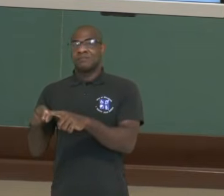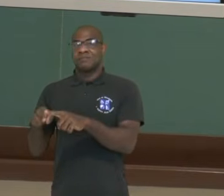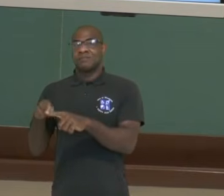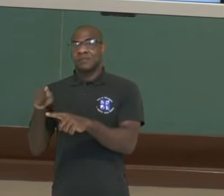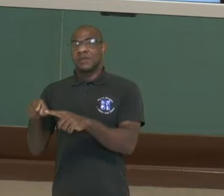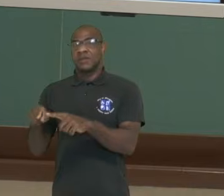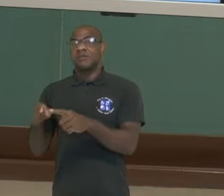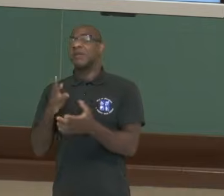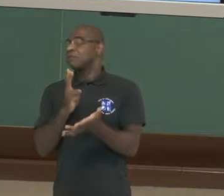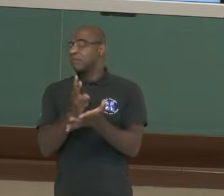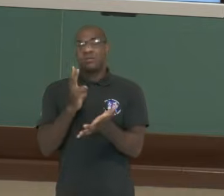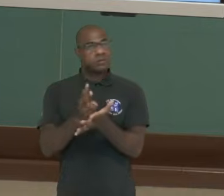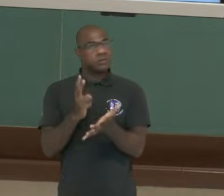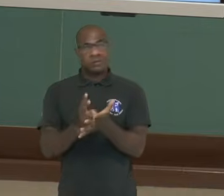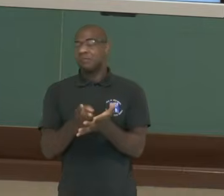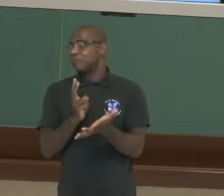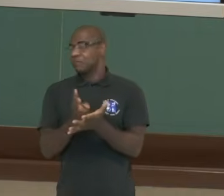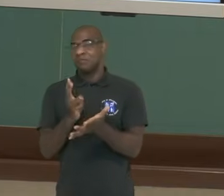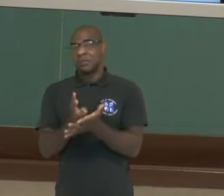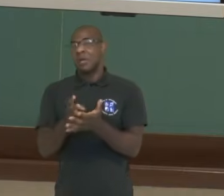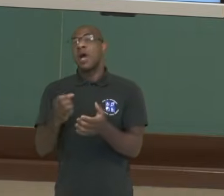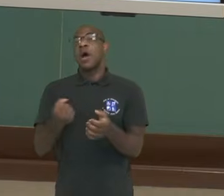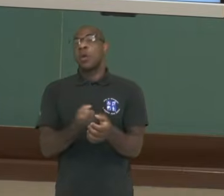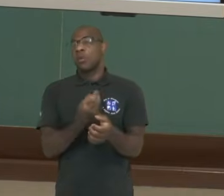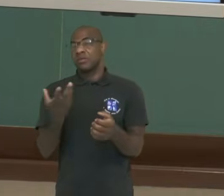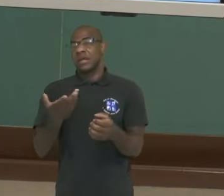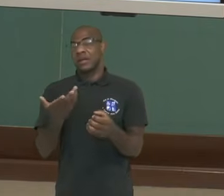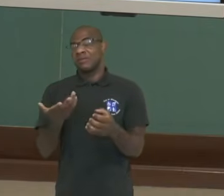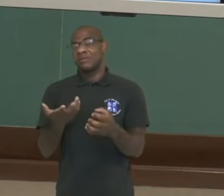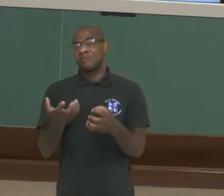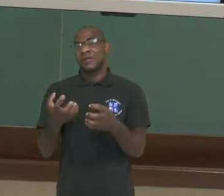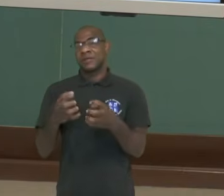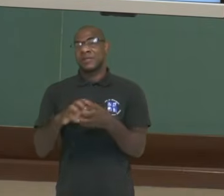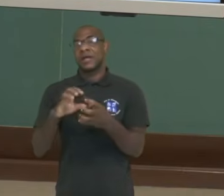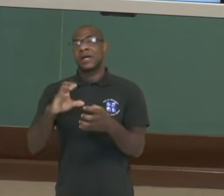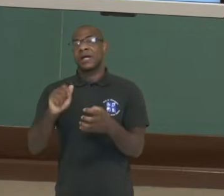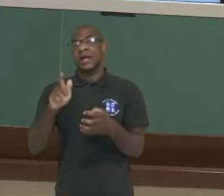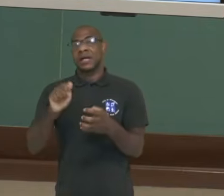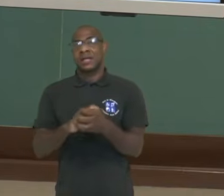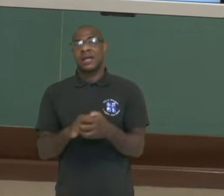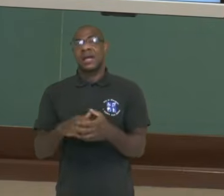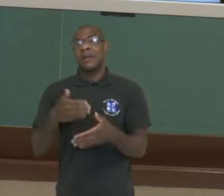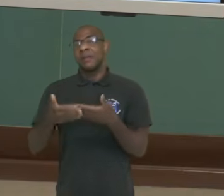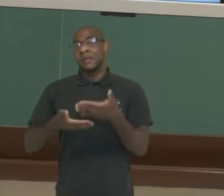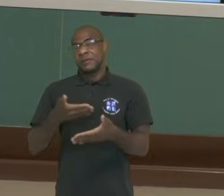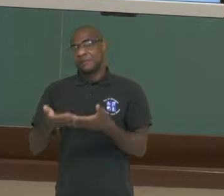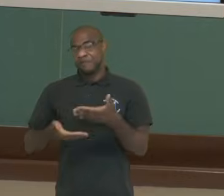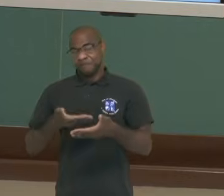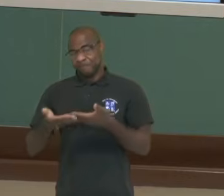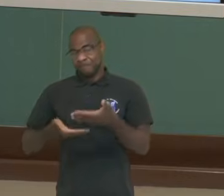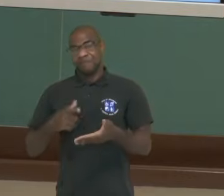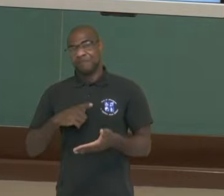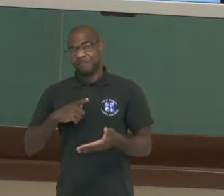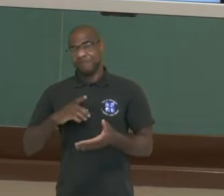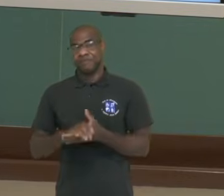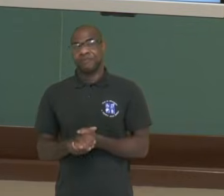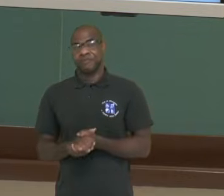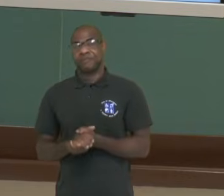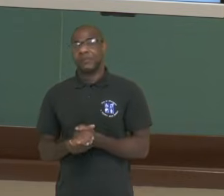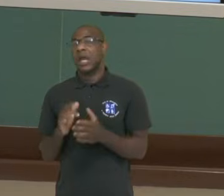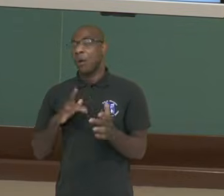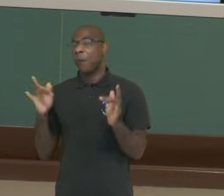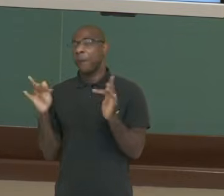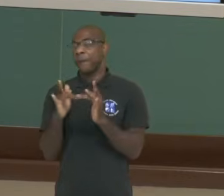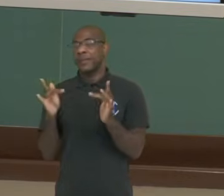vai permanecer com a mesma carga do eletrizado. Aqui é um processo de eletrização que se dá por